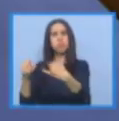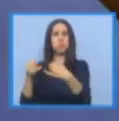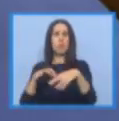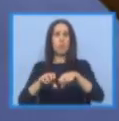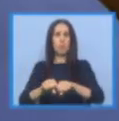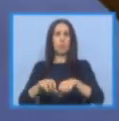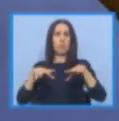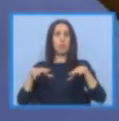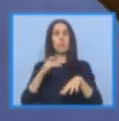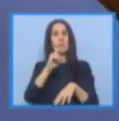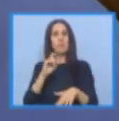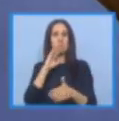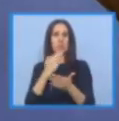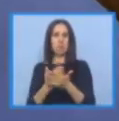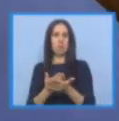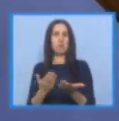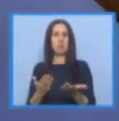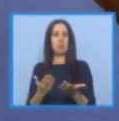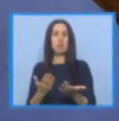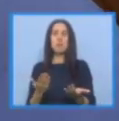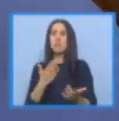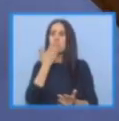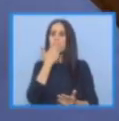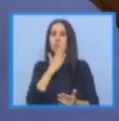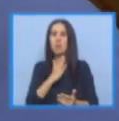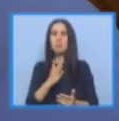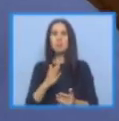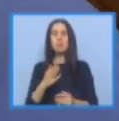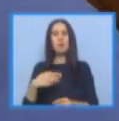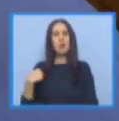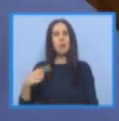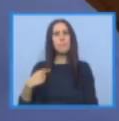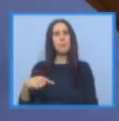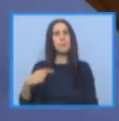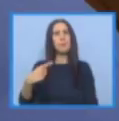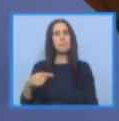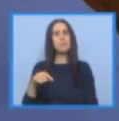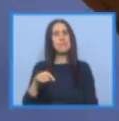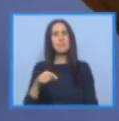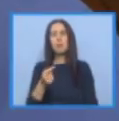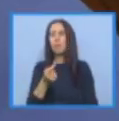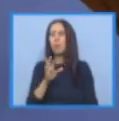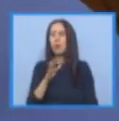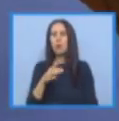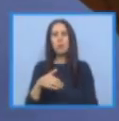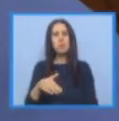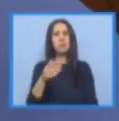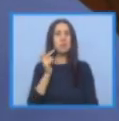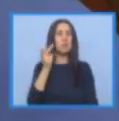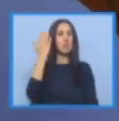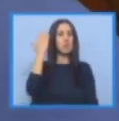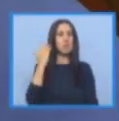seja possível a paz, e parece que cada dia que passa, essa solução que esteve quase evidente ainda há uns